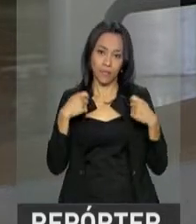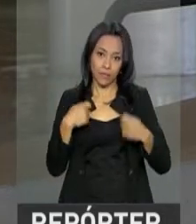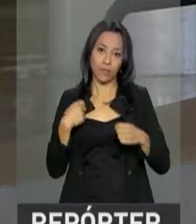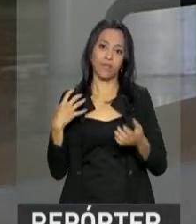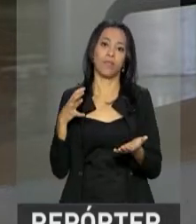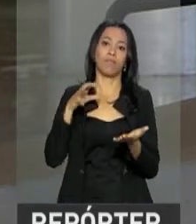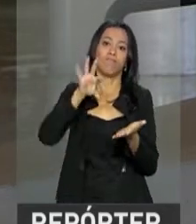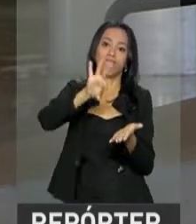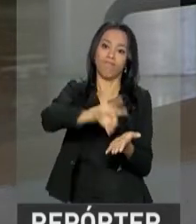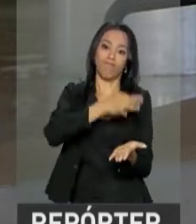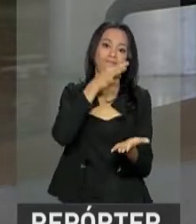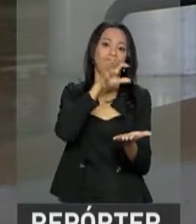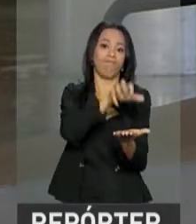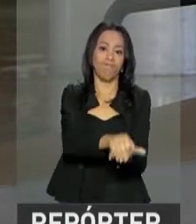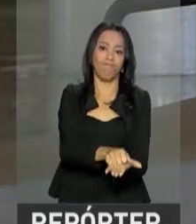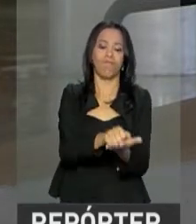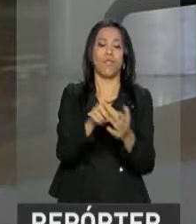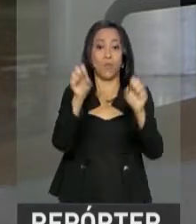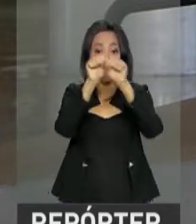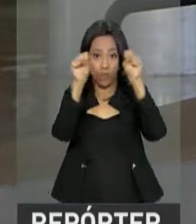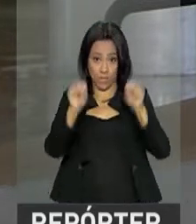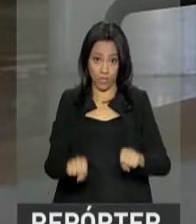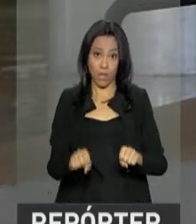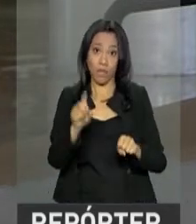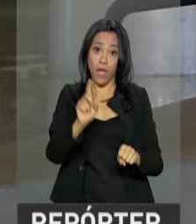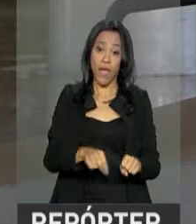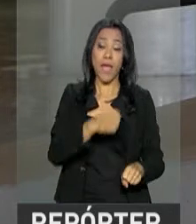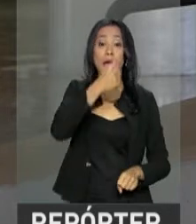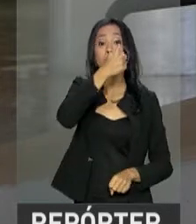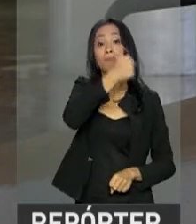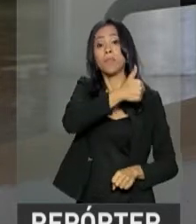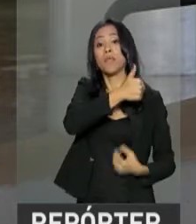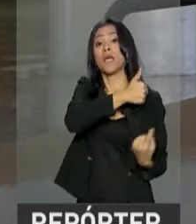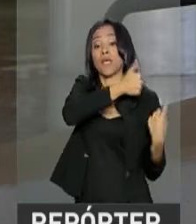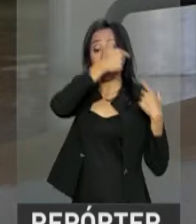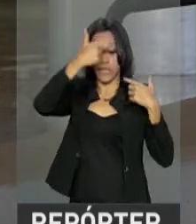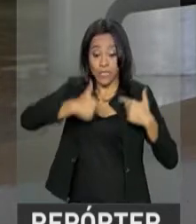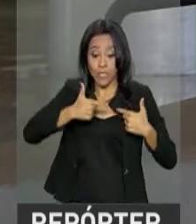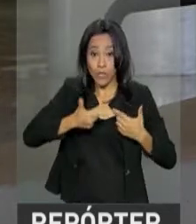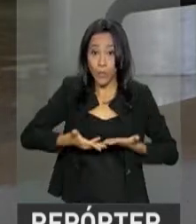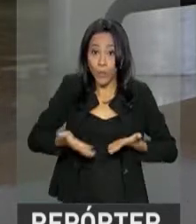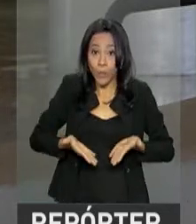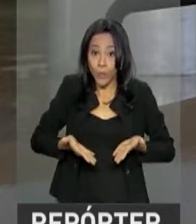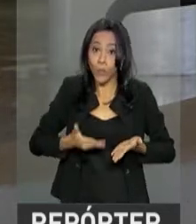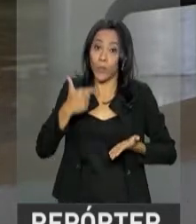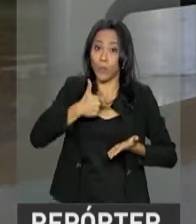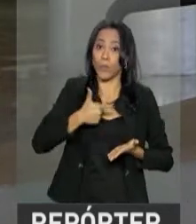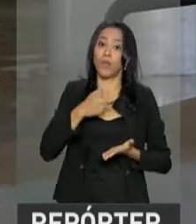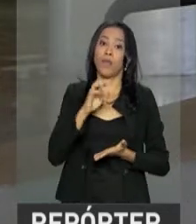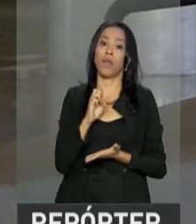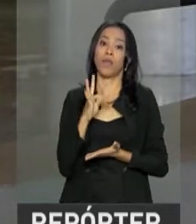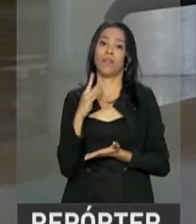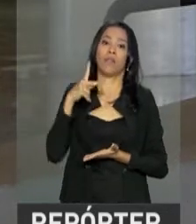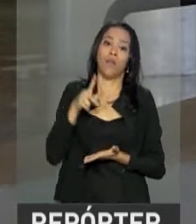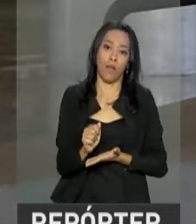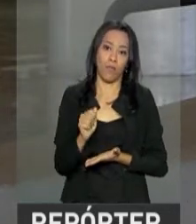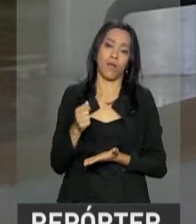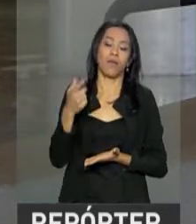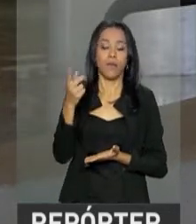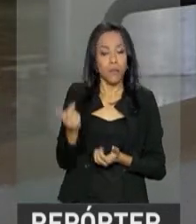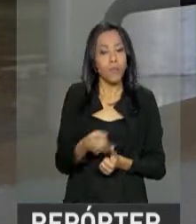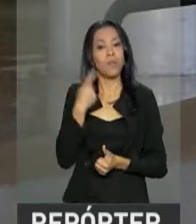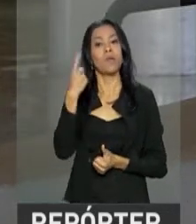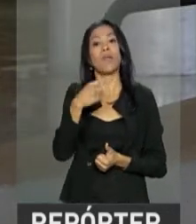sistema esta é a segunda etapa do e social que começou em janeiro deixando com o cadastro de